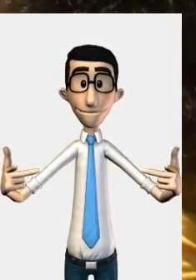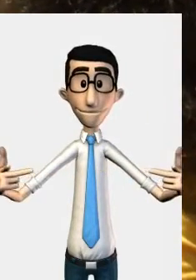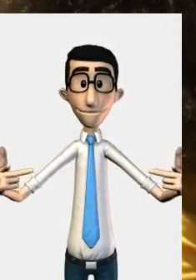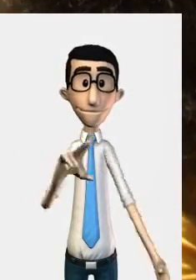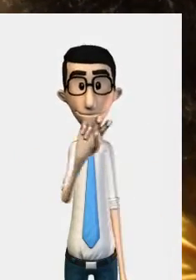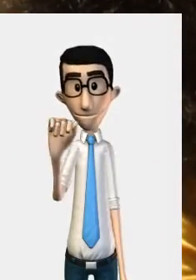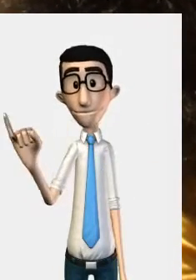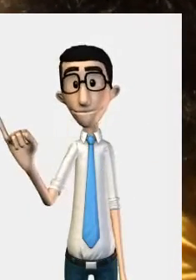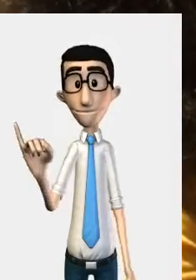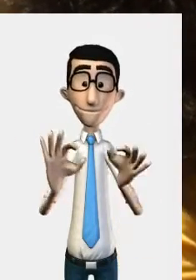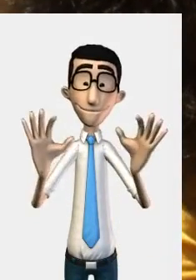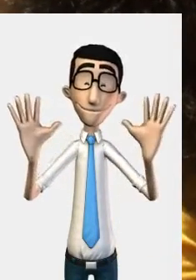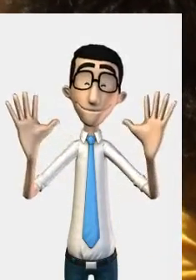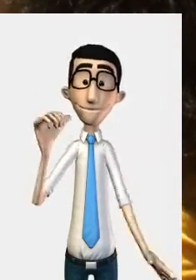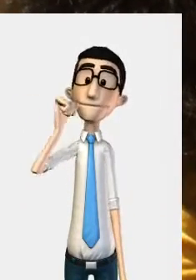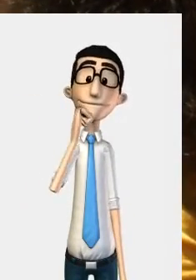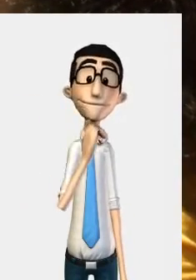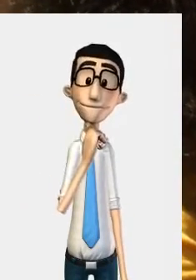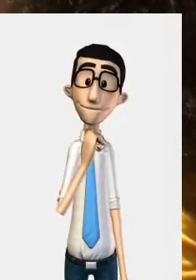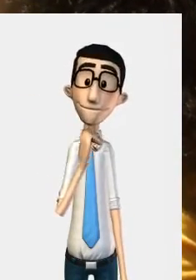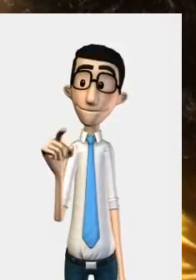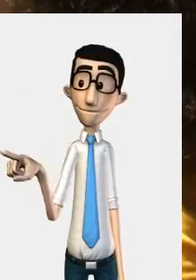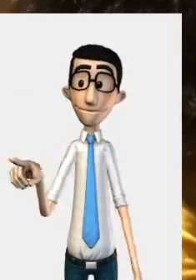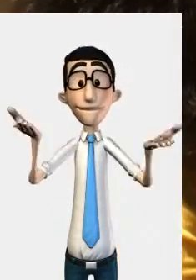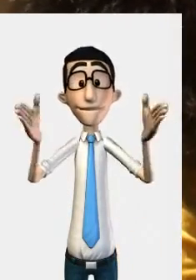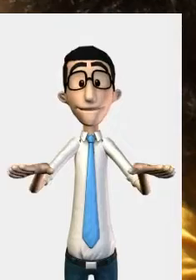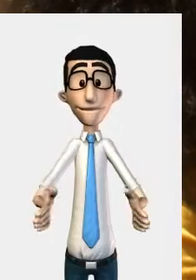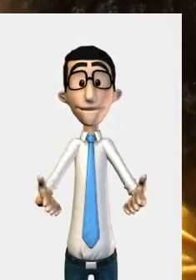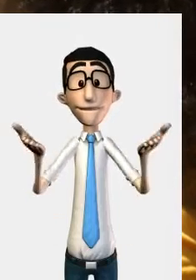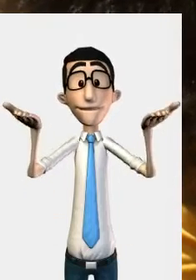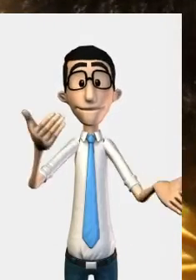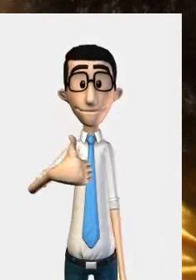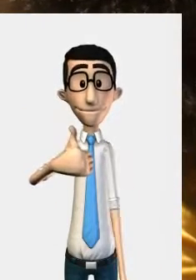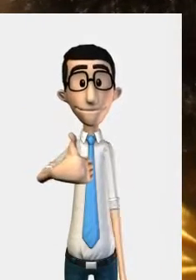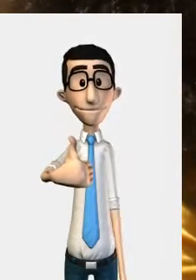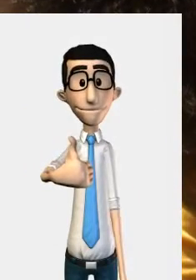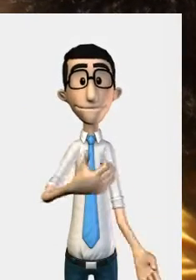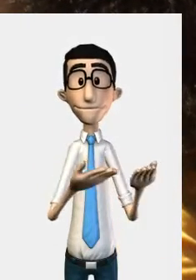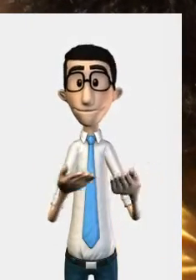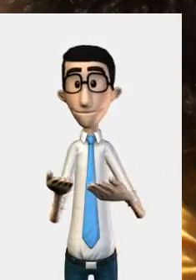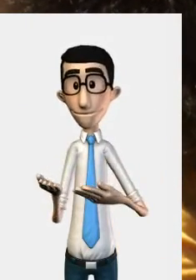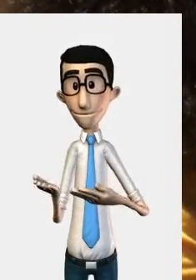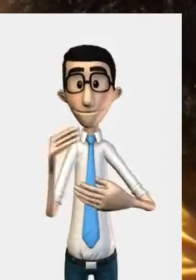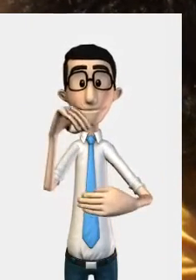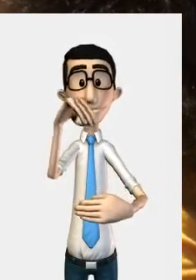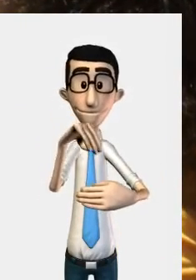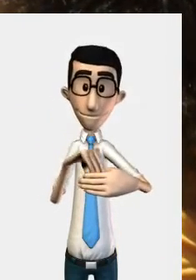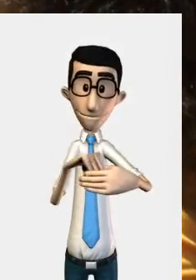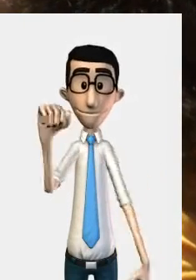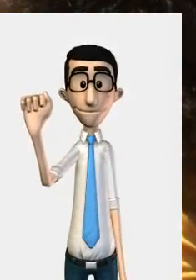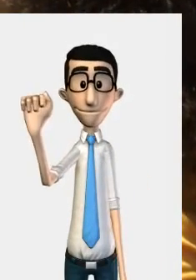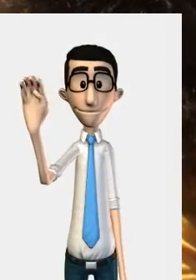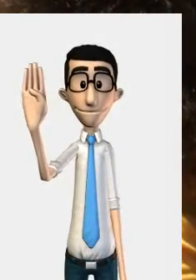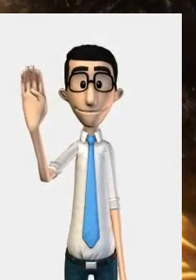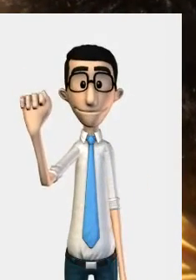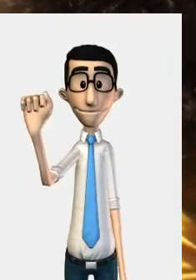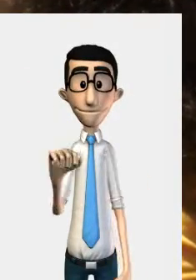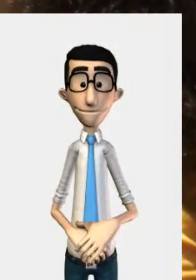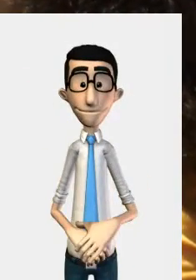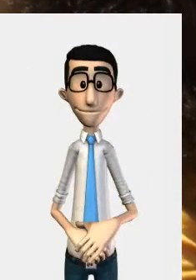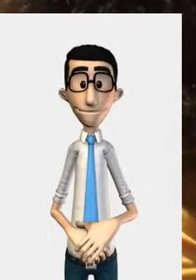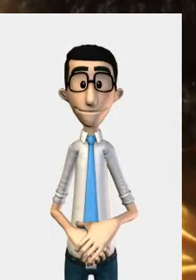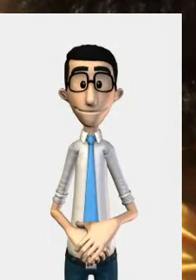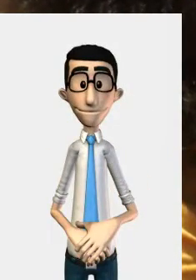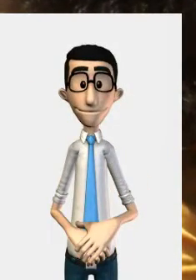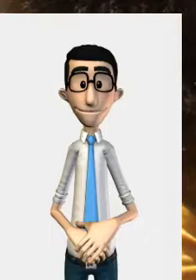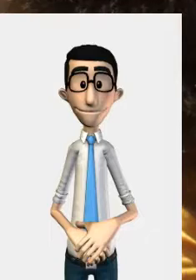imitando ali, em algumas situações talvez vai ficar mais difícil. Mas a gente sempre vai buscar dar uma função. Porque se eu